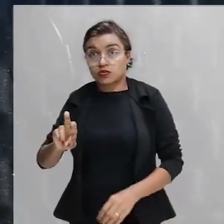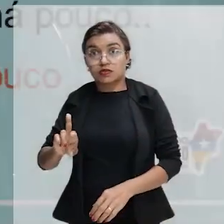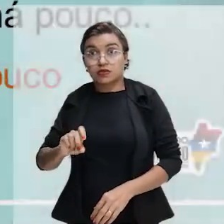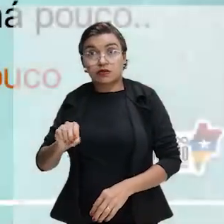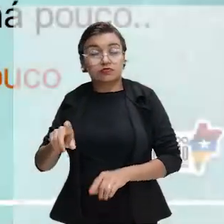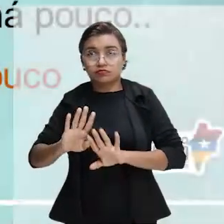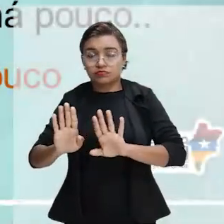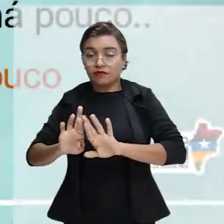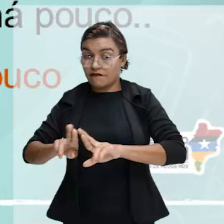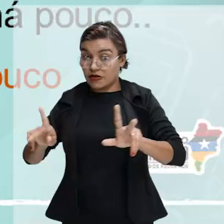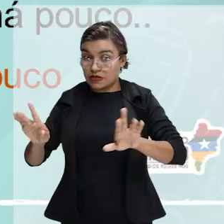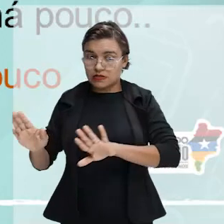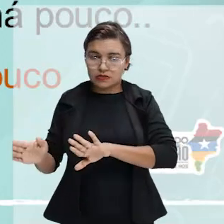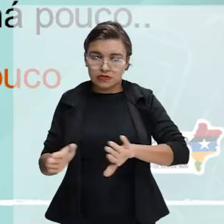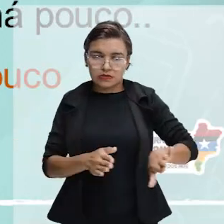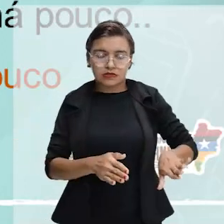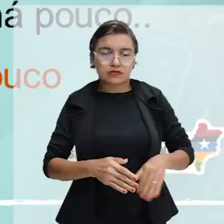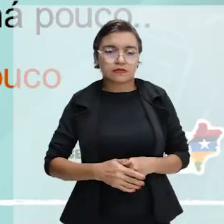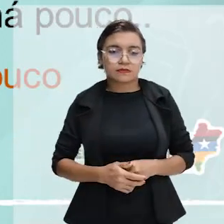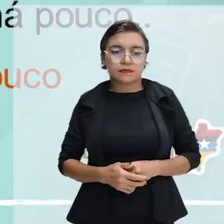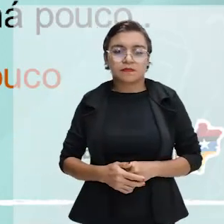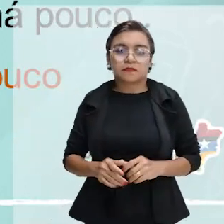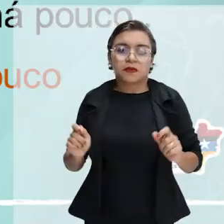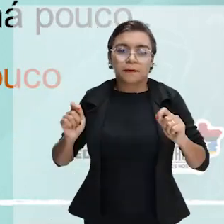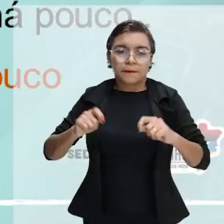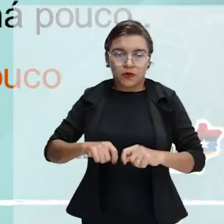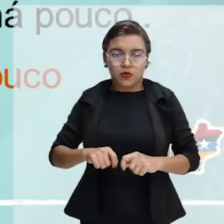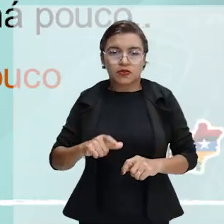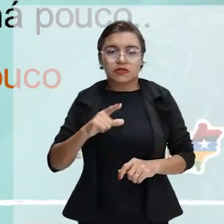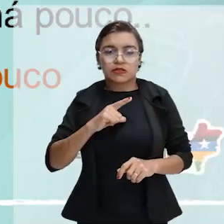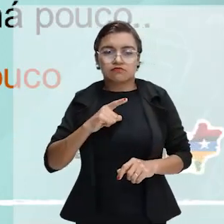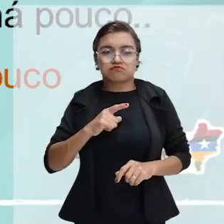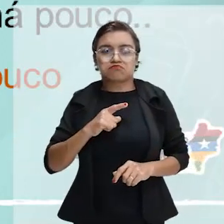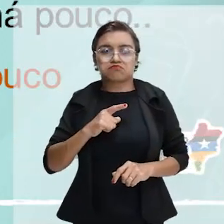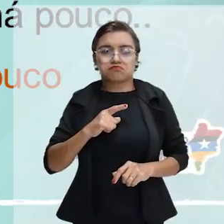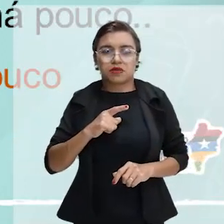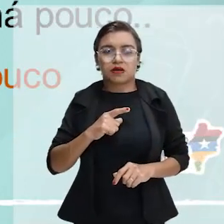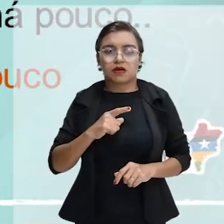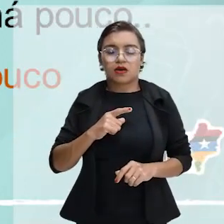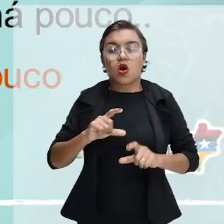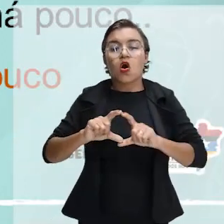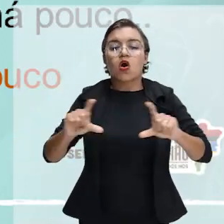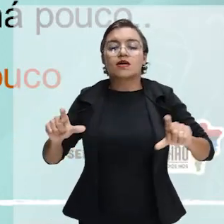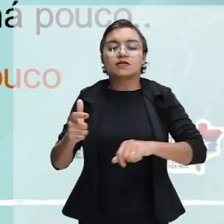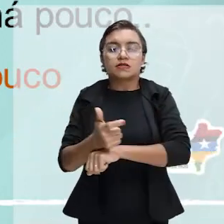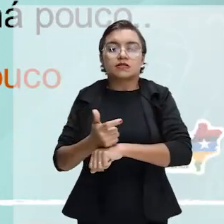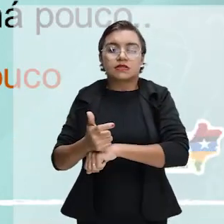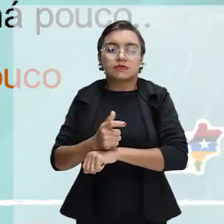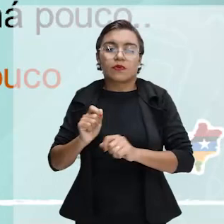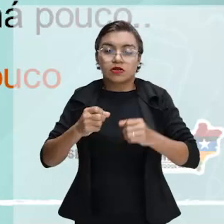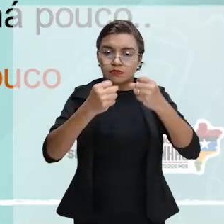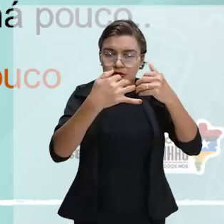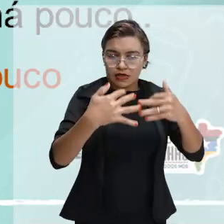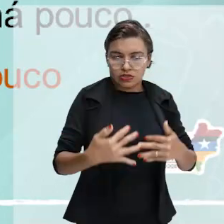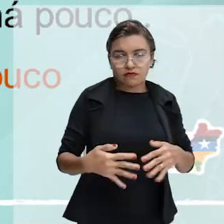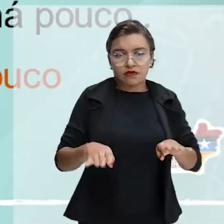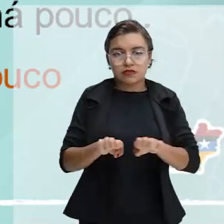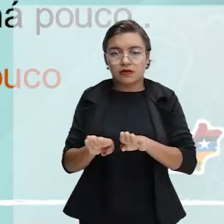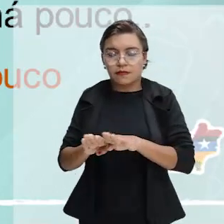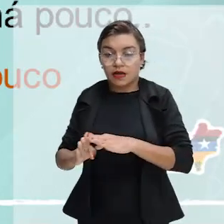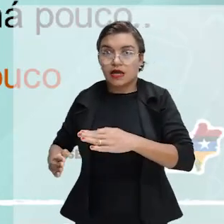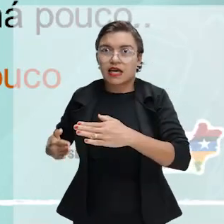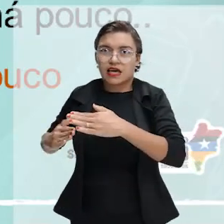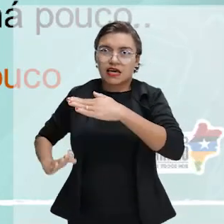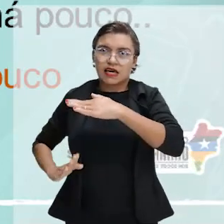Essas orações adjetivas podem ser restritivas ou explicativas. Quando elas são explicativas? Fácil. Elas